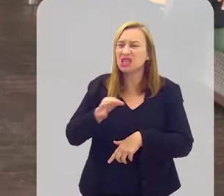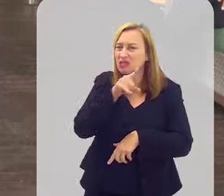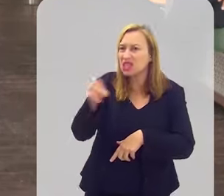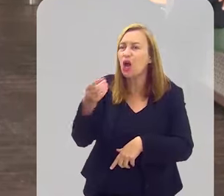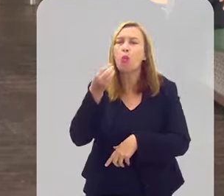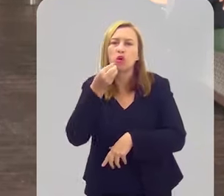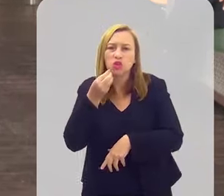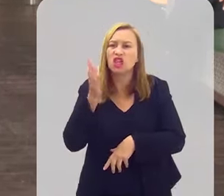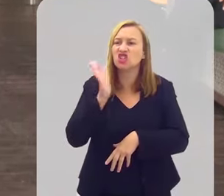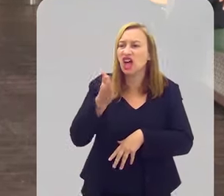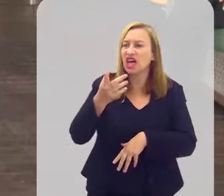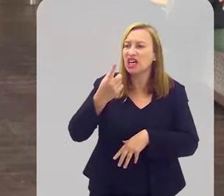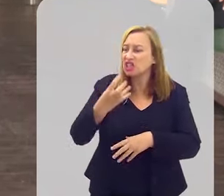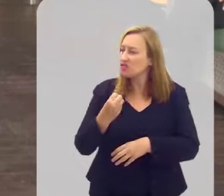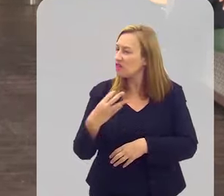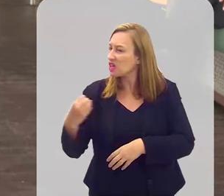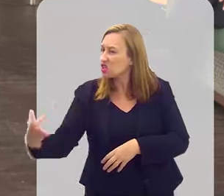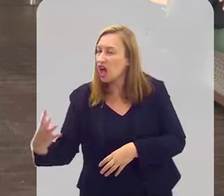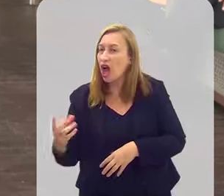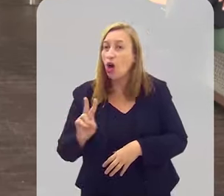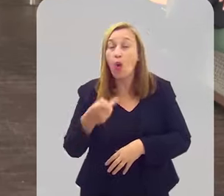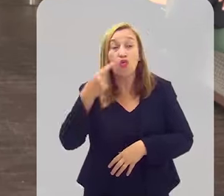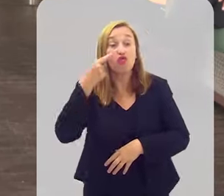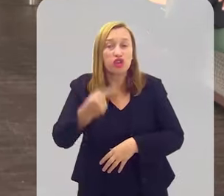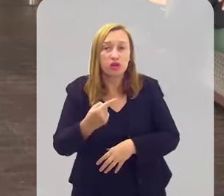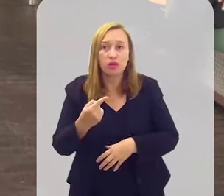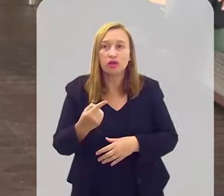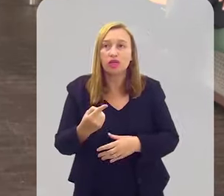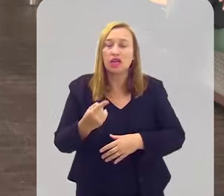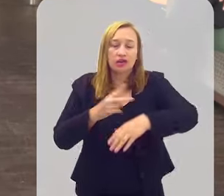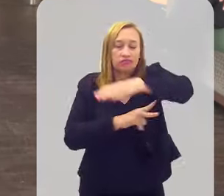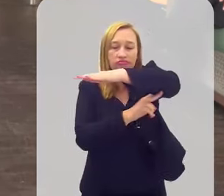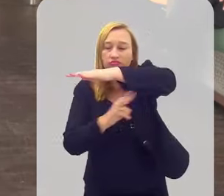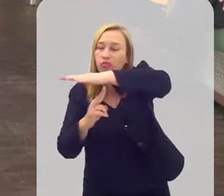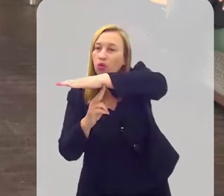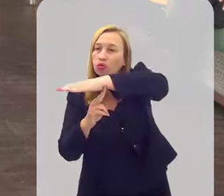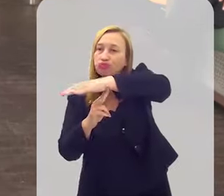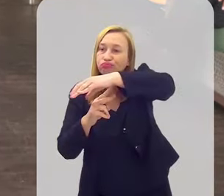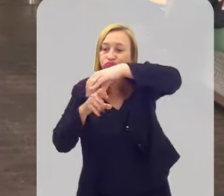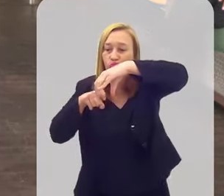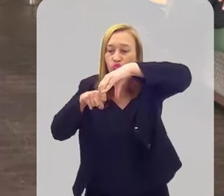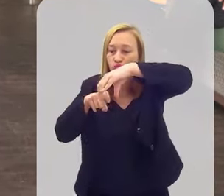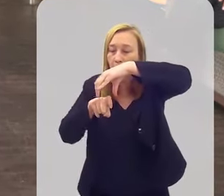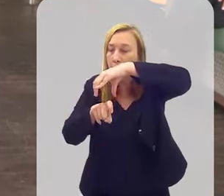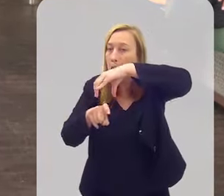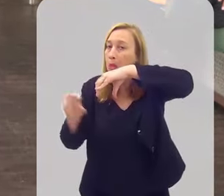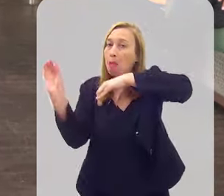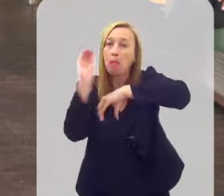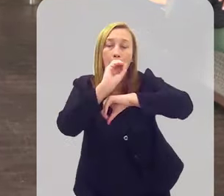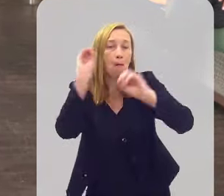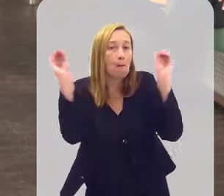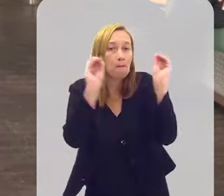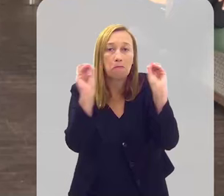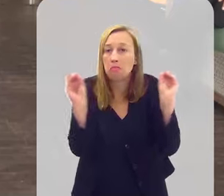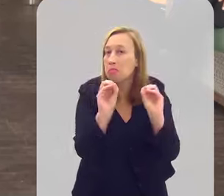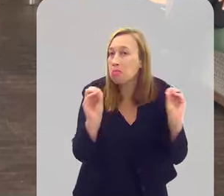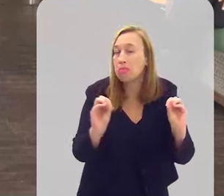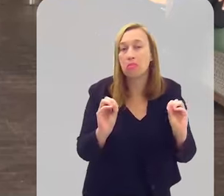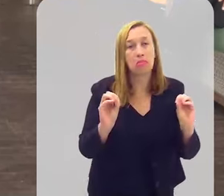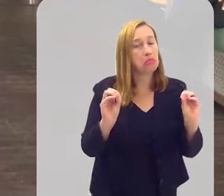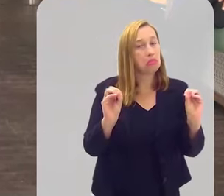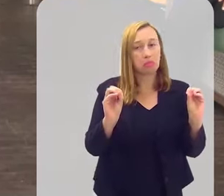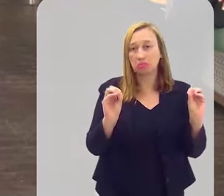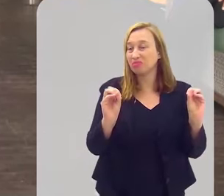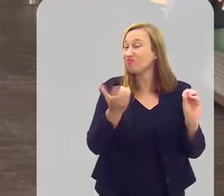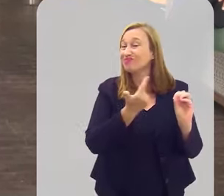Israel ou já viu Israel de cima Israel não tem Pontes a antiga no caso não tem ela vive e Jael não